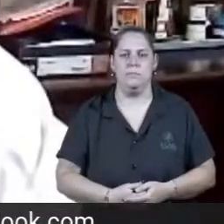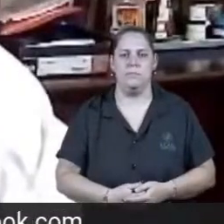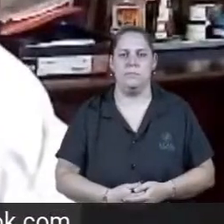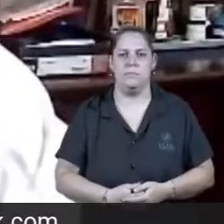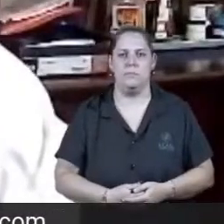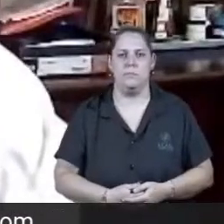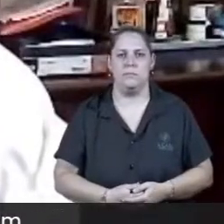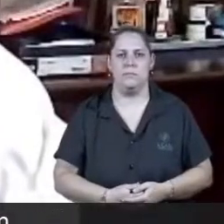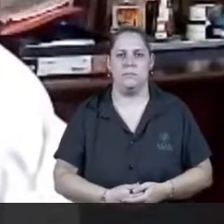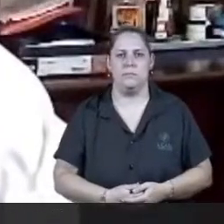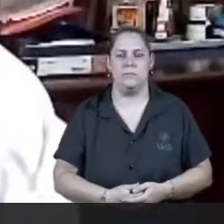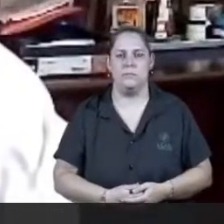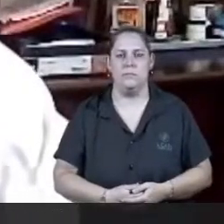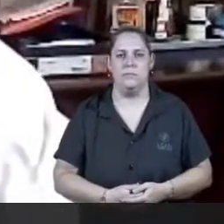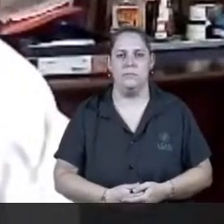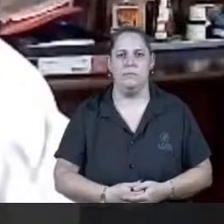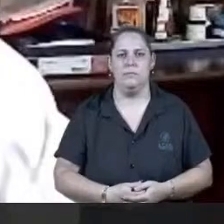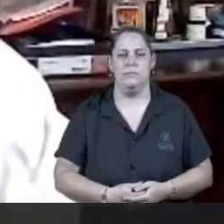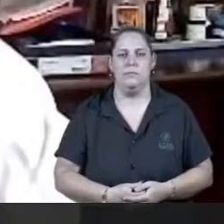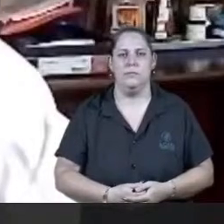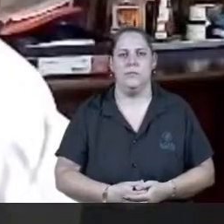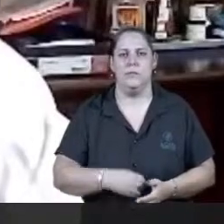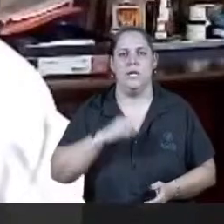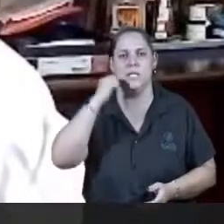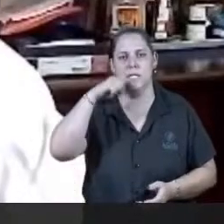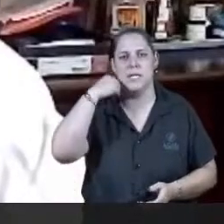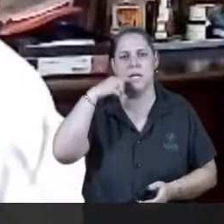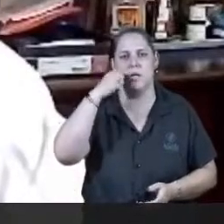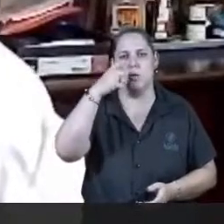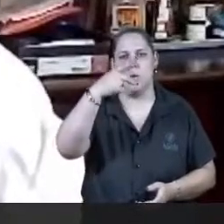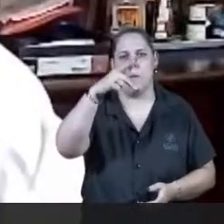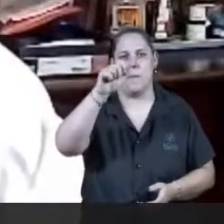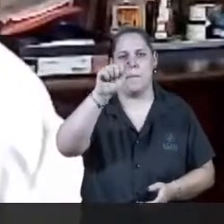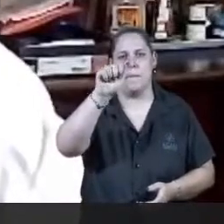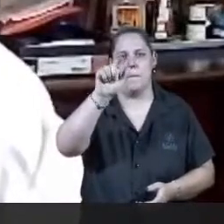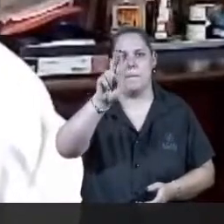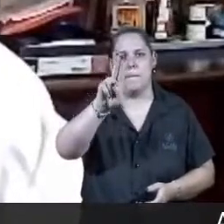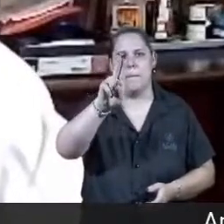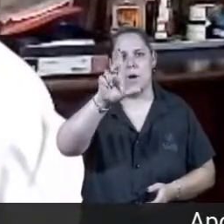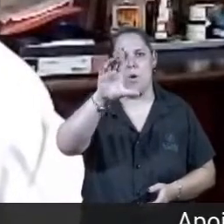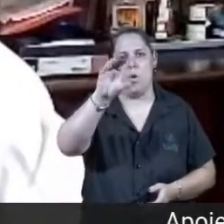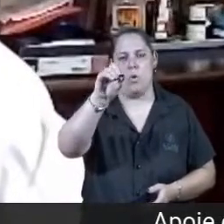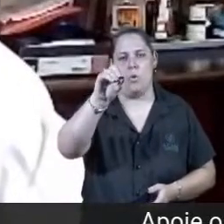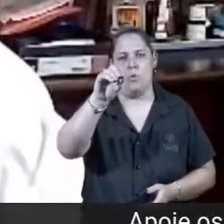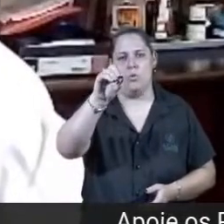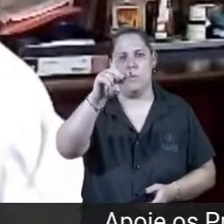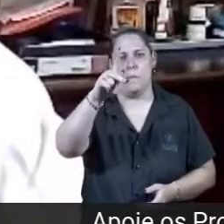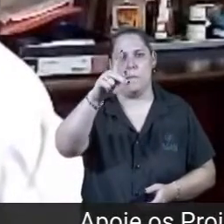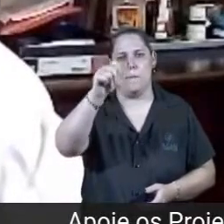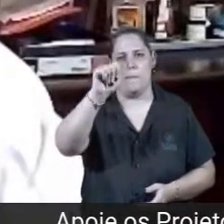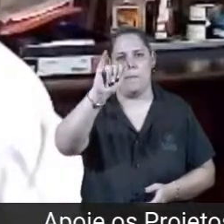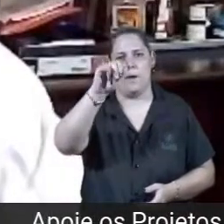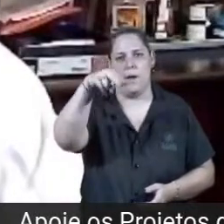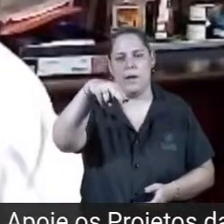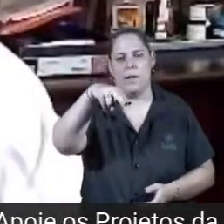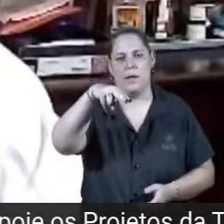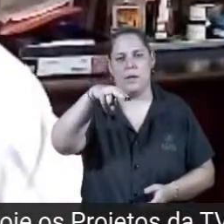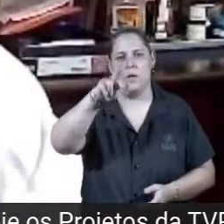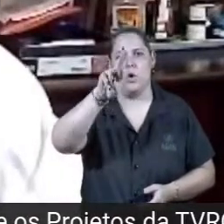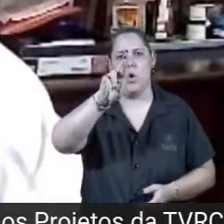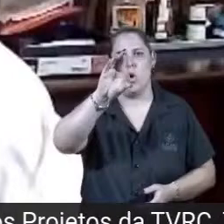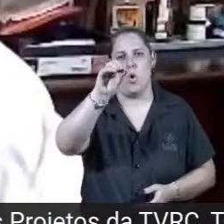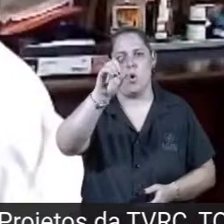bancada pessoalmente, o senador Paulo Paim, companheiro senador Rogério